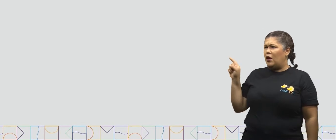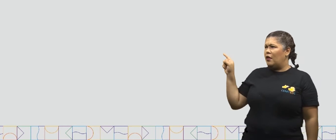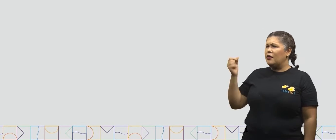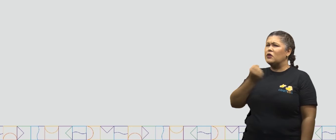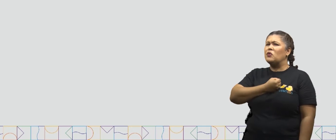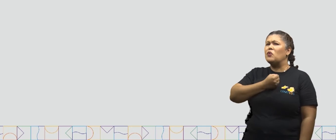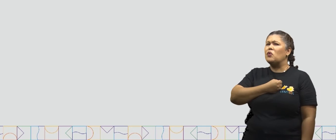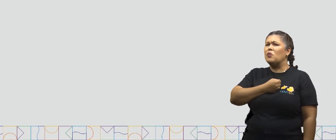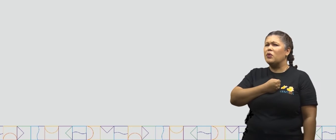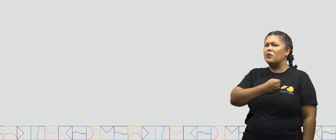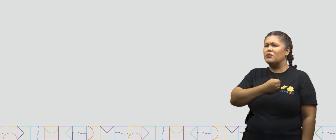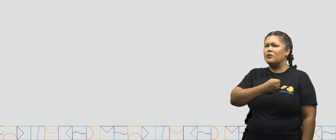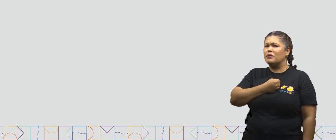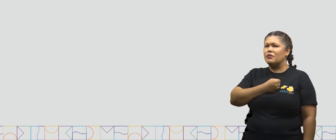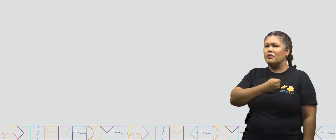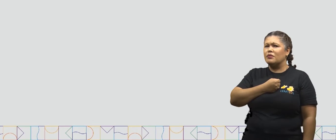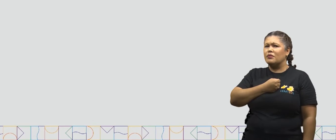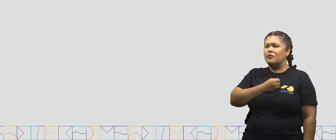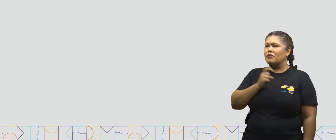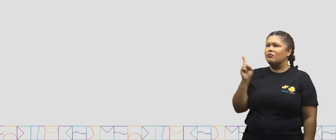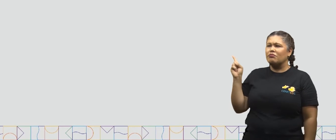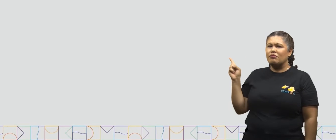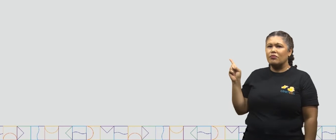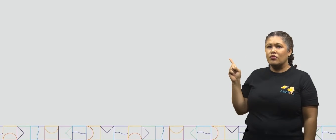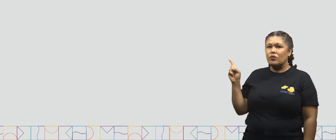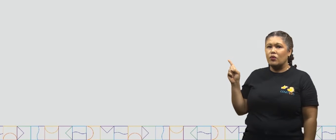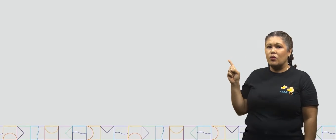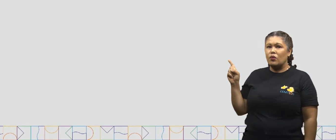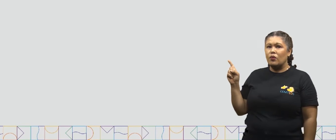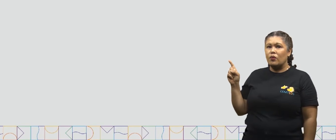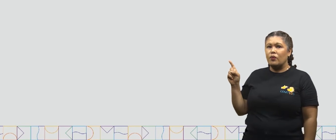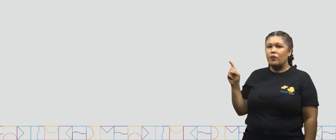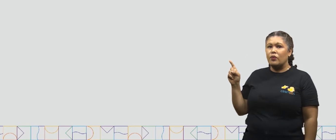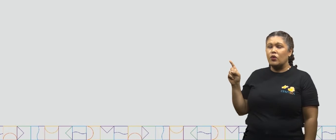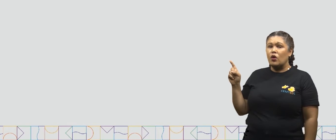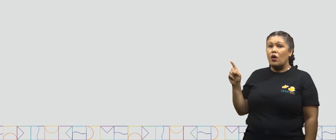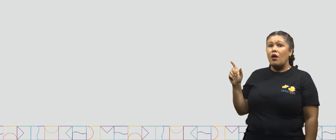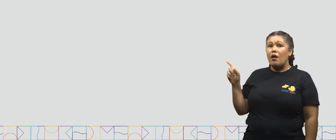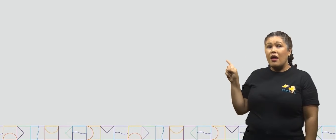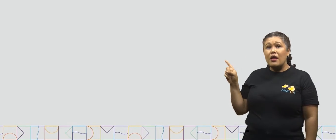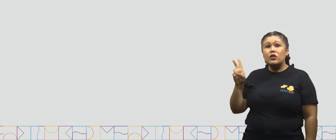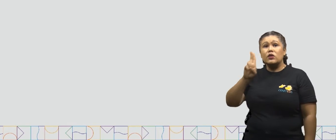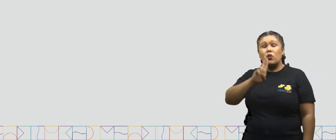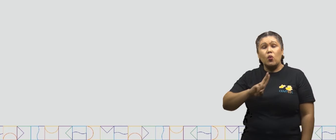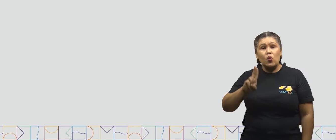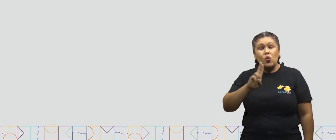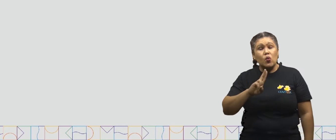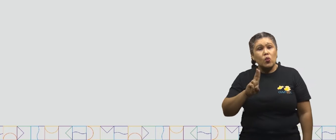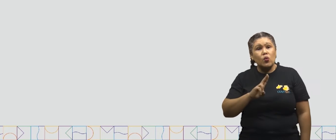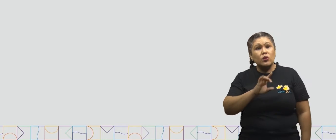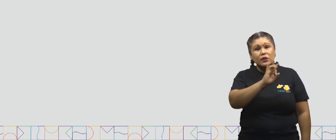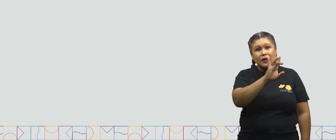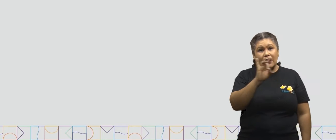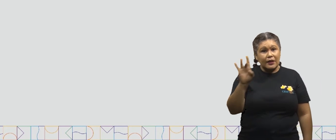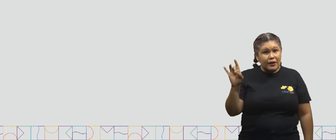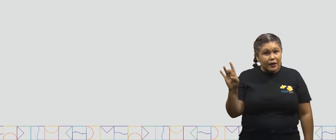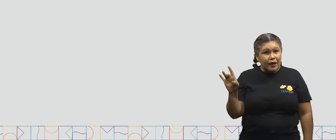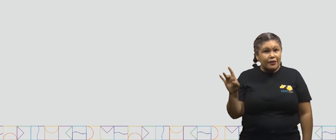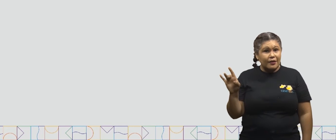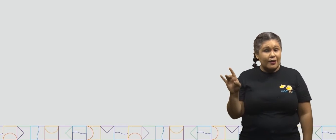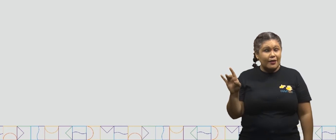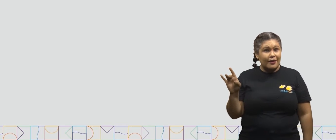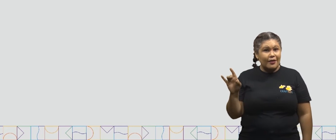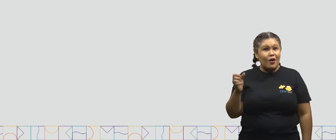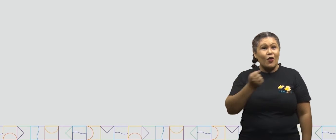esses números têm em comum? Sim, isso mesmo, os algarismos que compõem esses números são